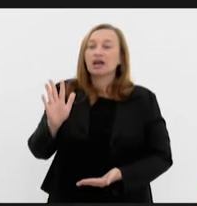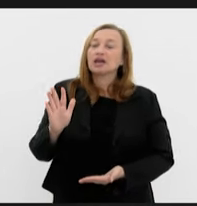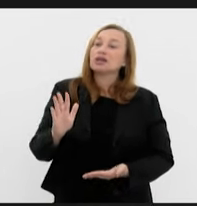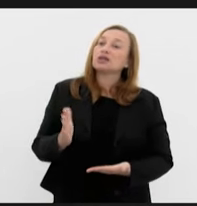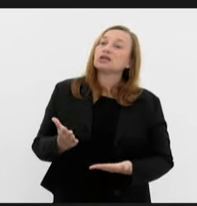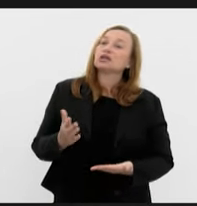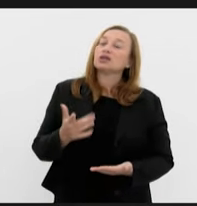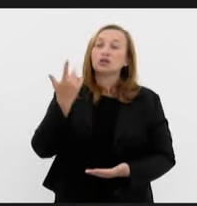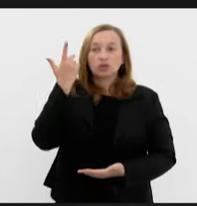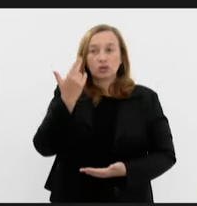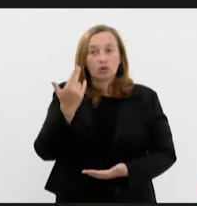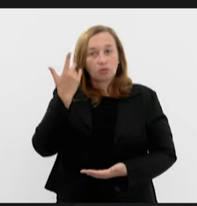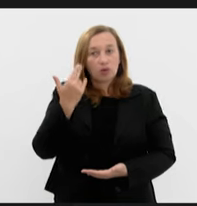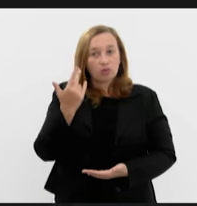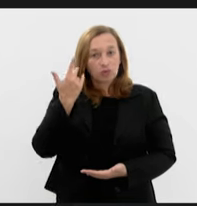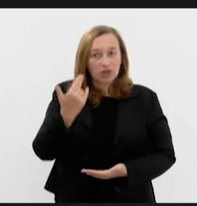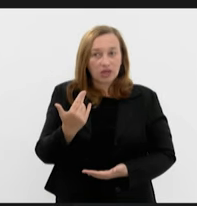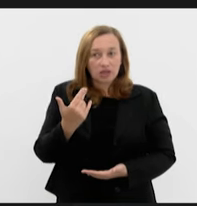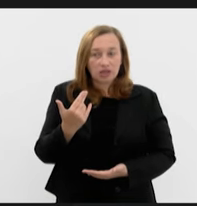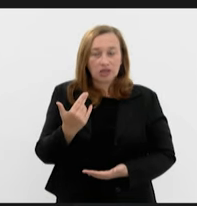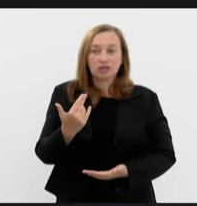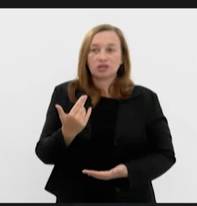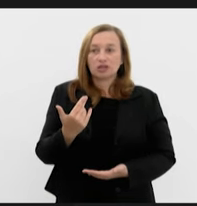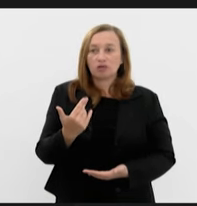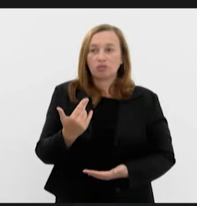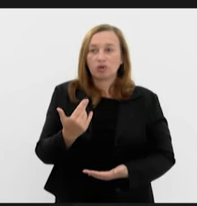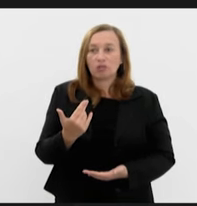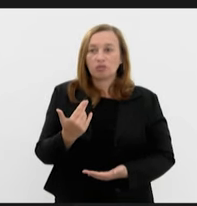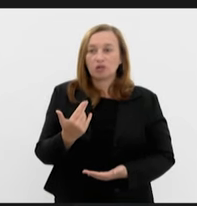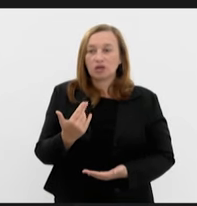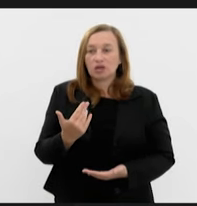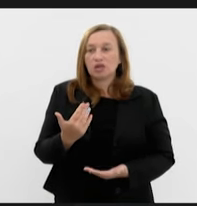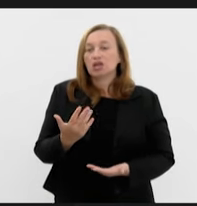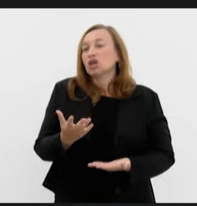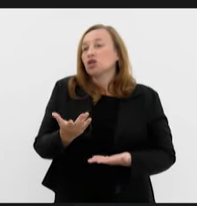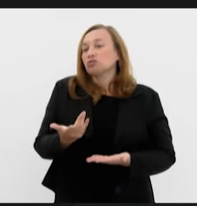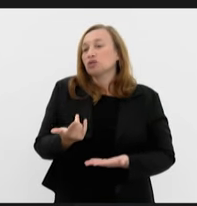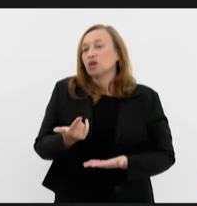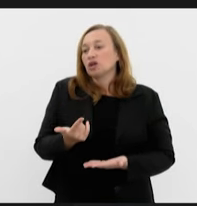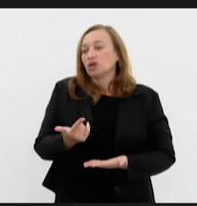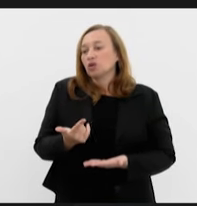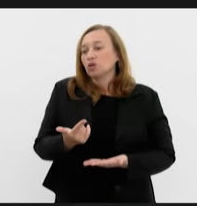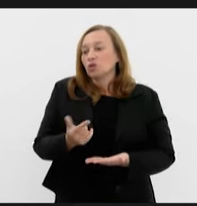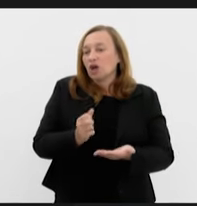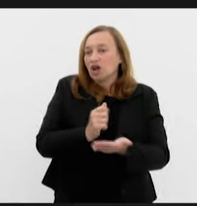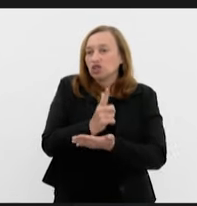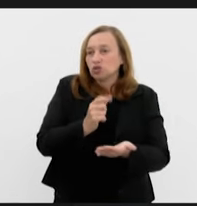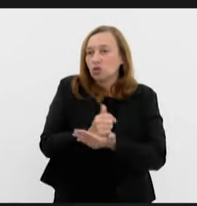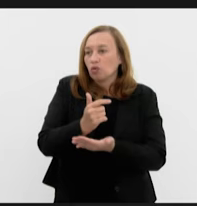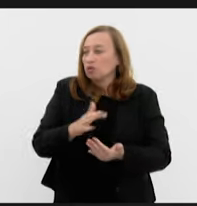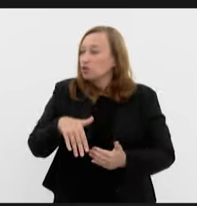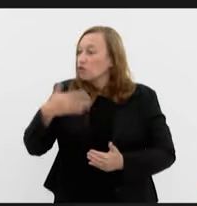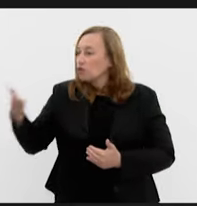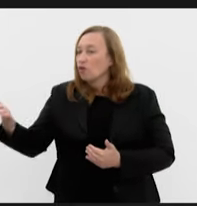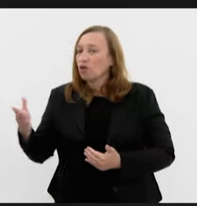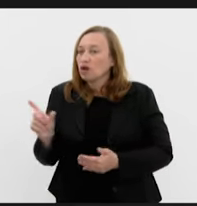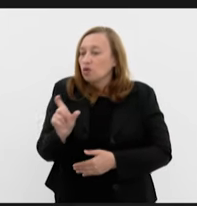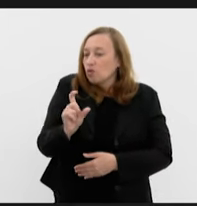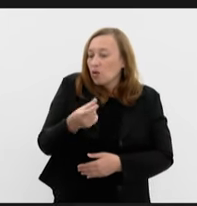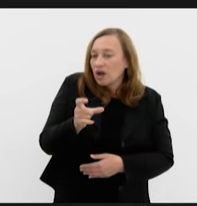divisas vão para fora do do nosso Estado do Rio fornecedores são de fora e o cartão